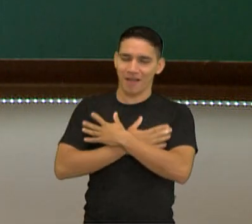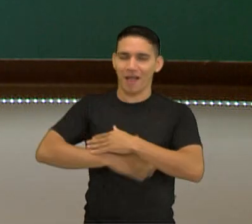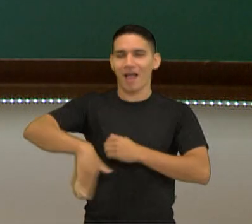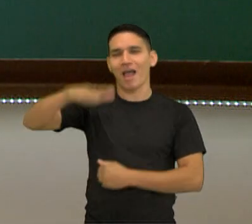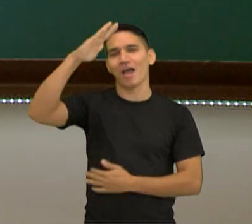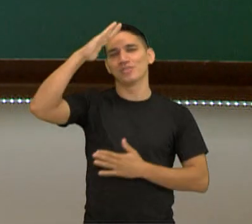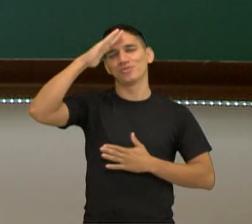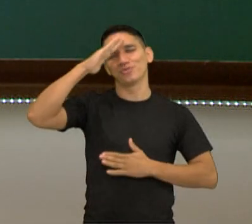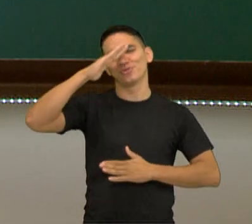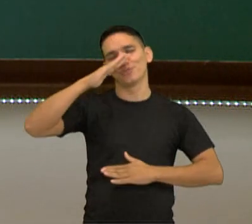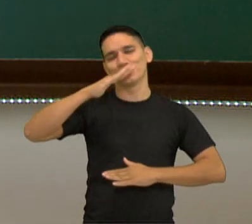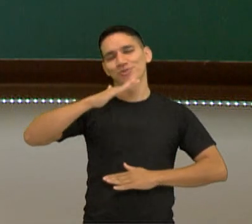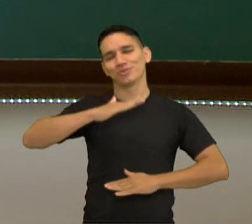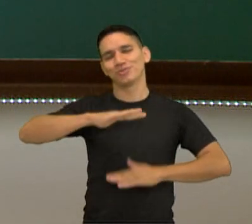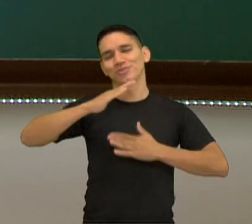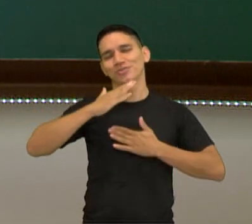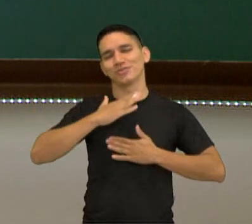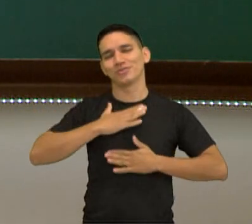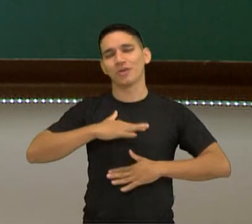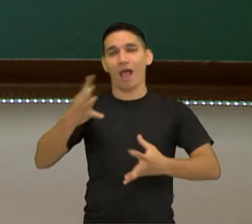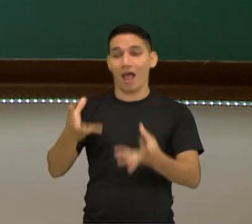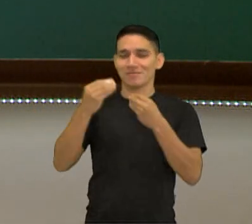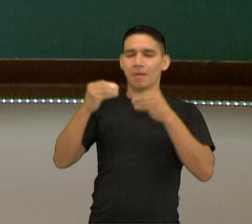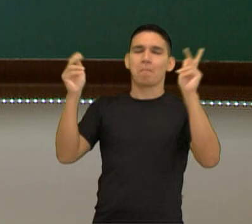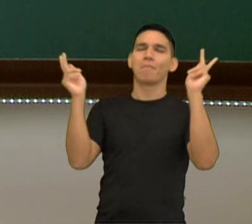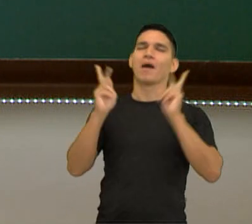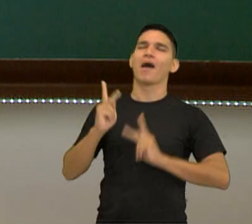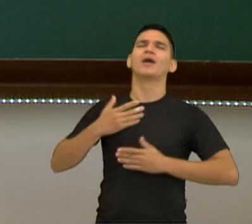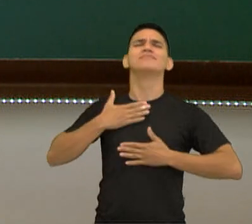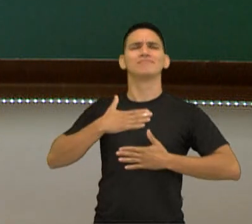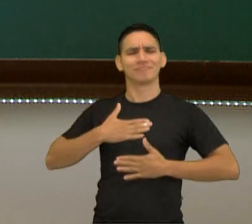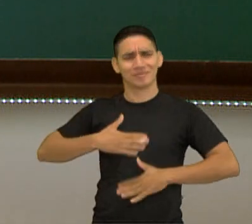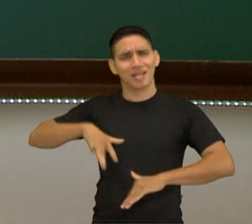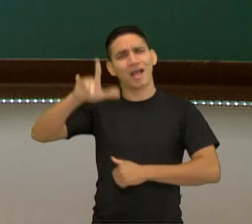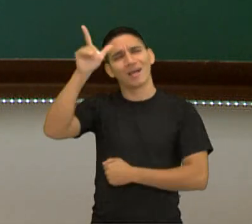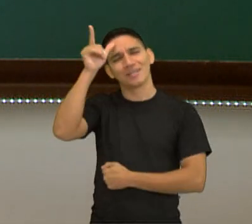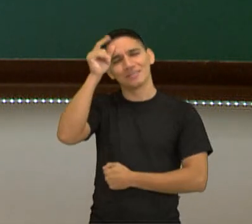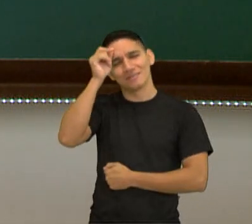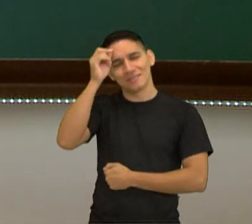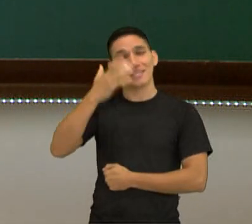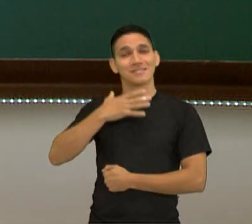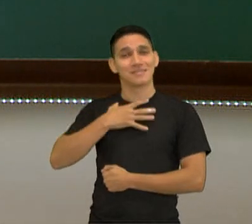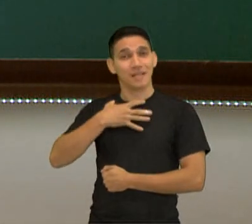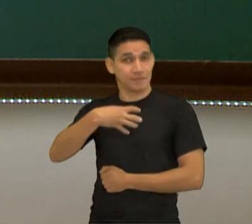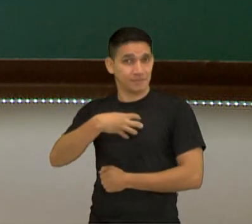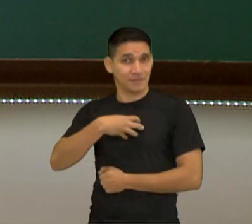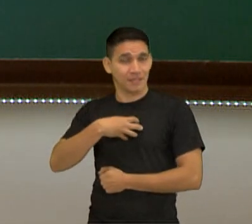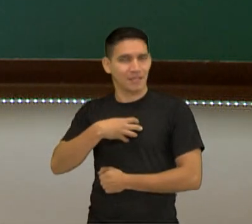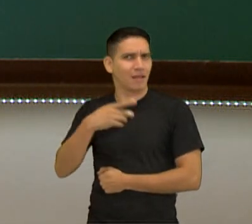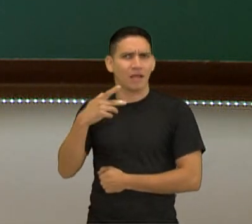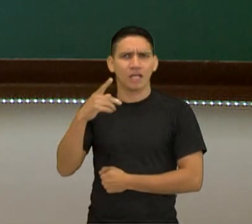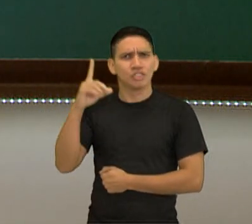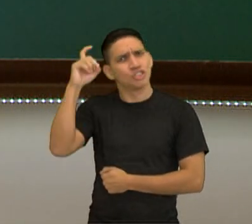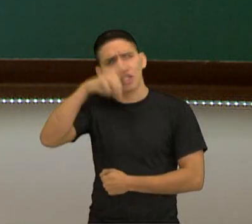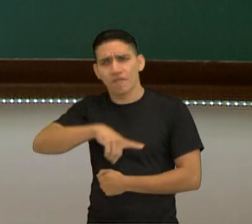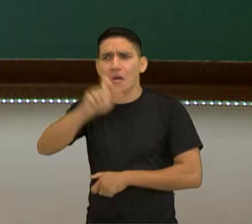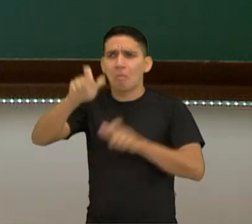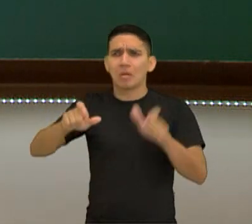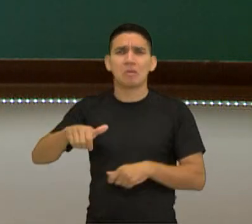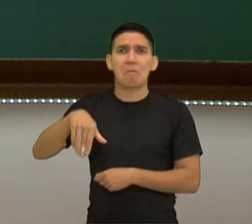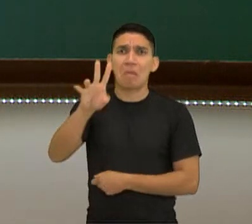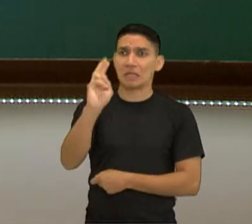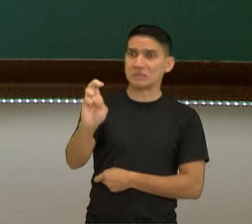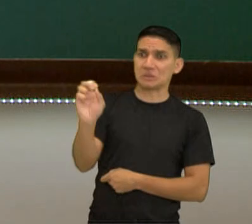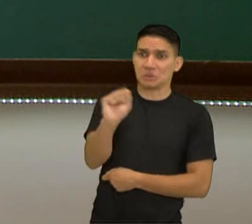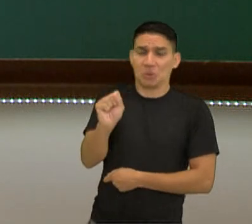relaxação? Te traz paz, tranquilidade e raramente uma pessoa fica 5 segundos abraçado na